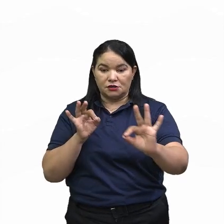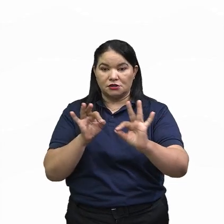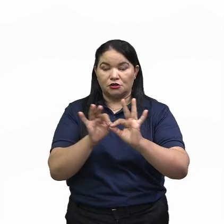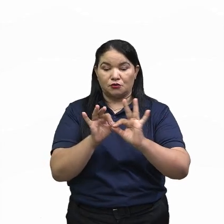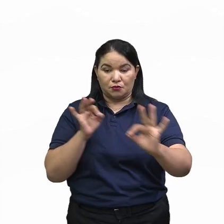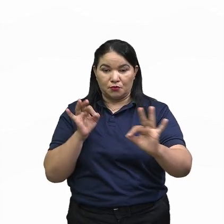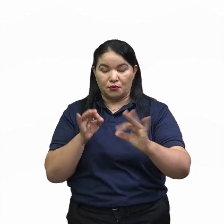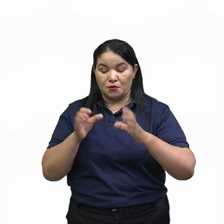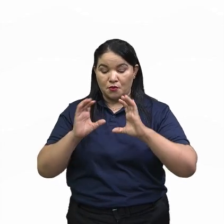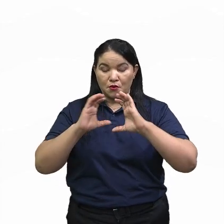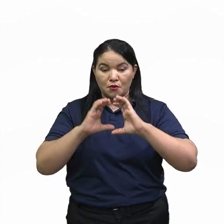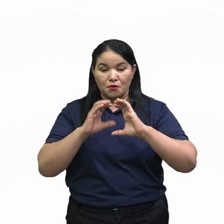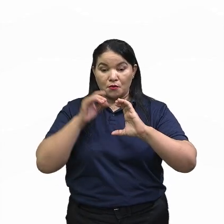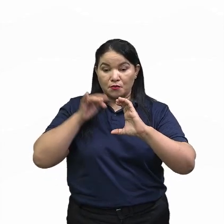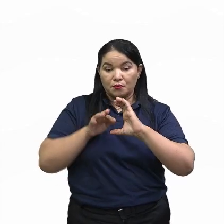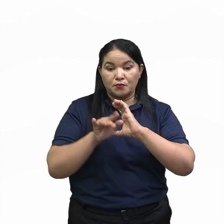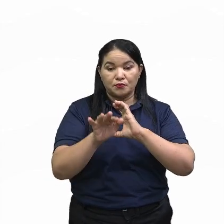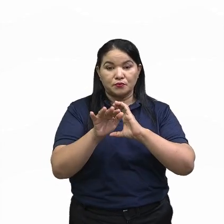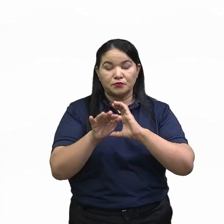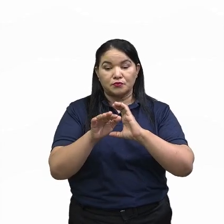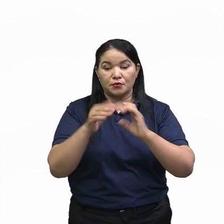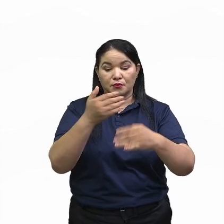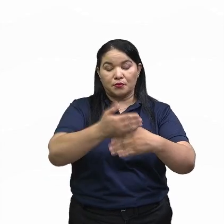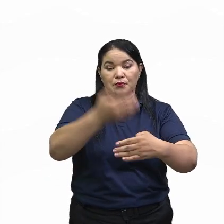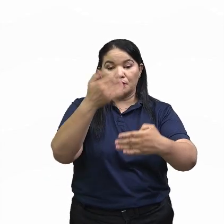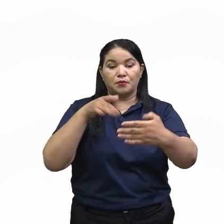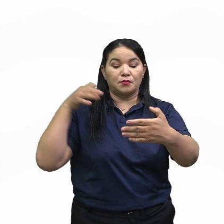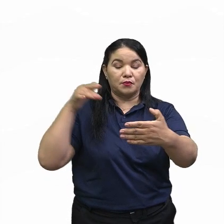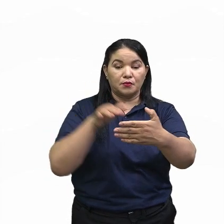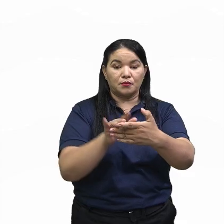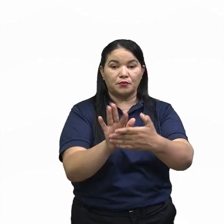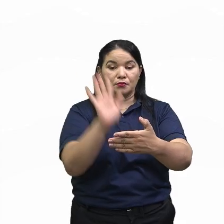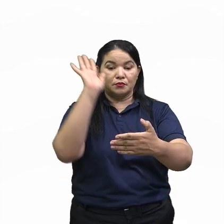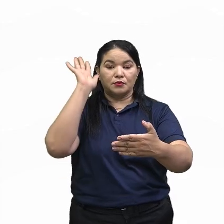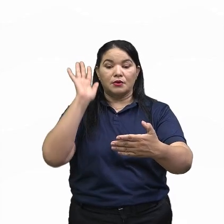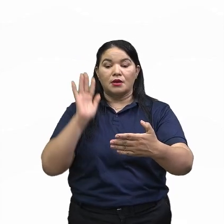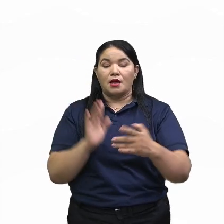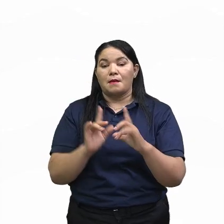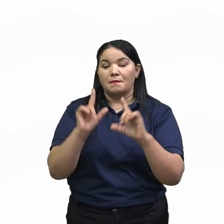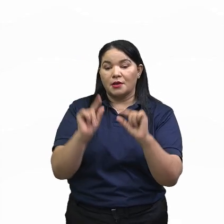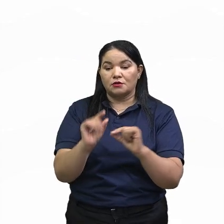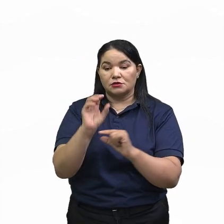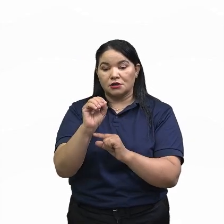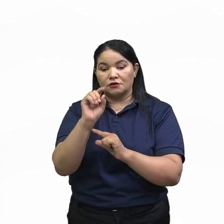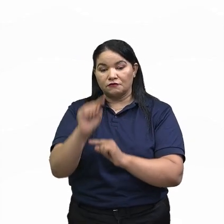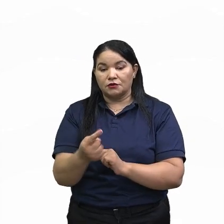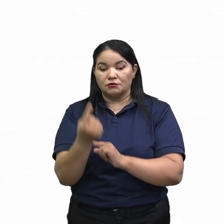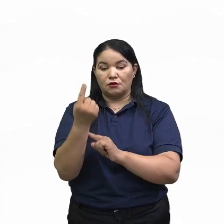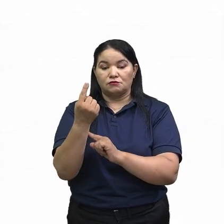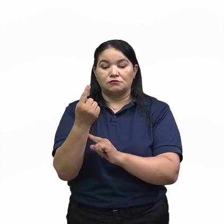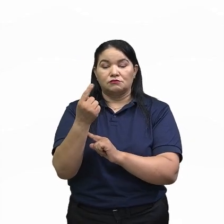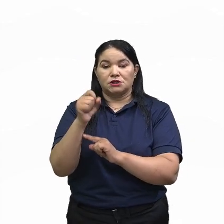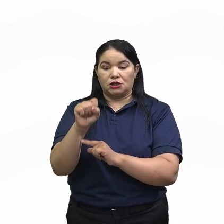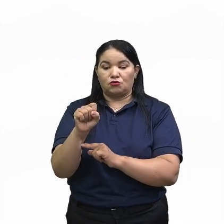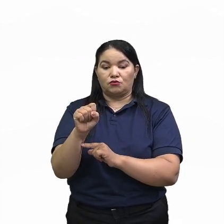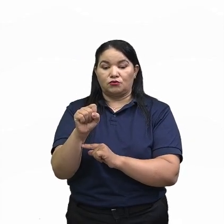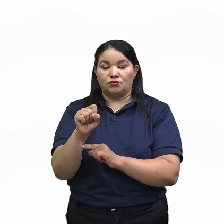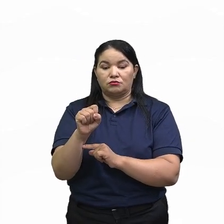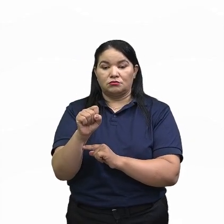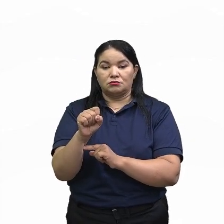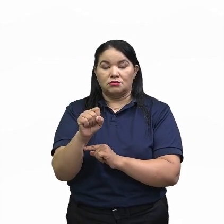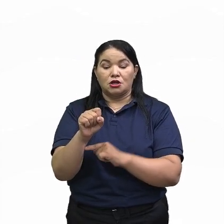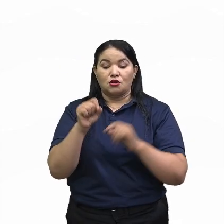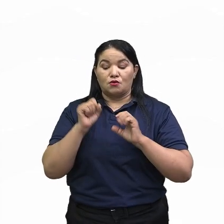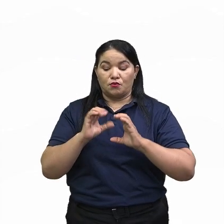som direto e o refletido é menor que 0,1 segundo. O som direto ainda não deixou de